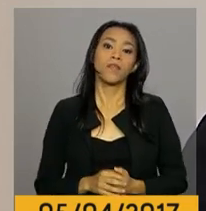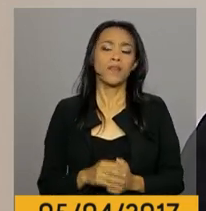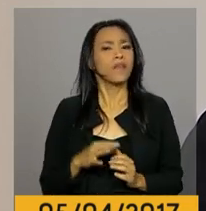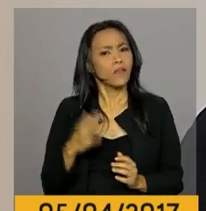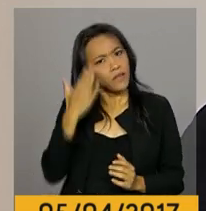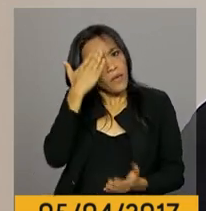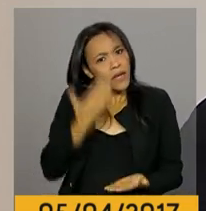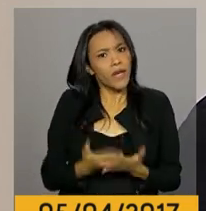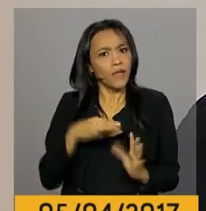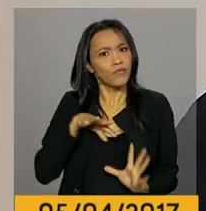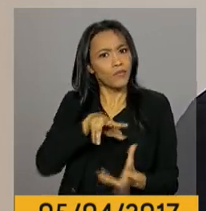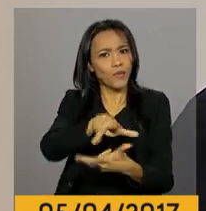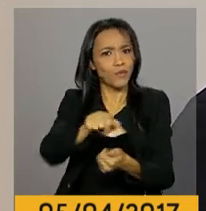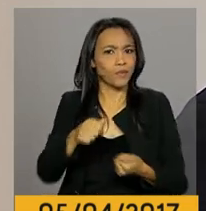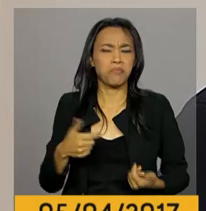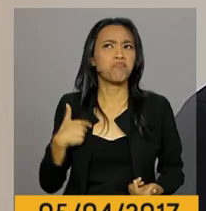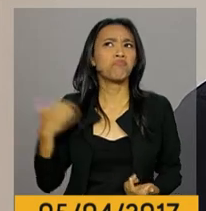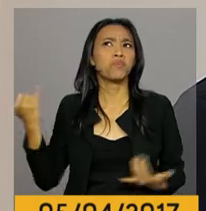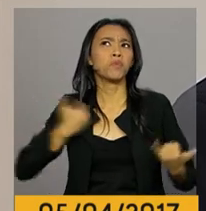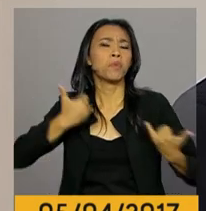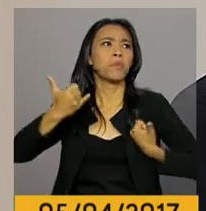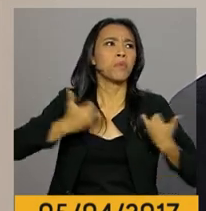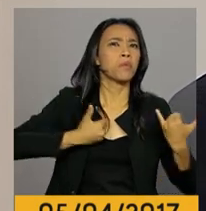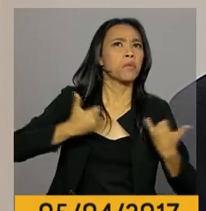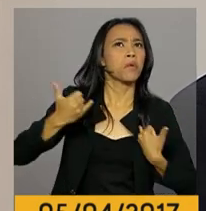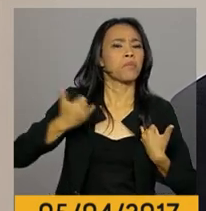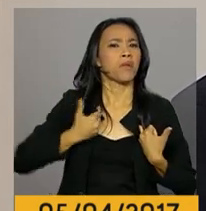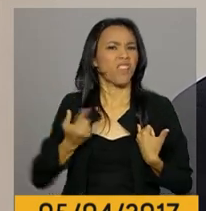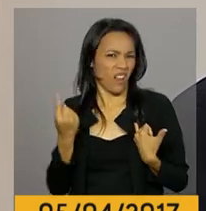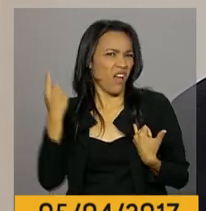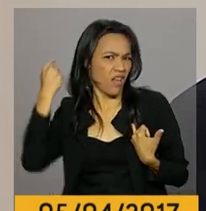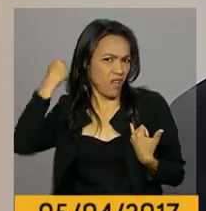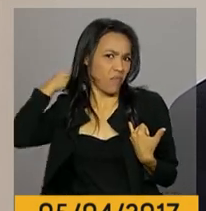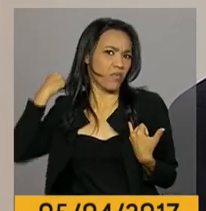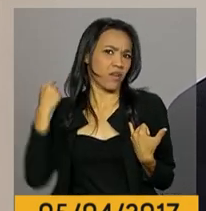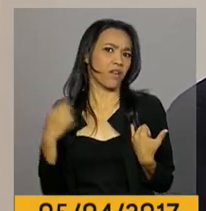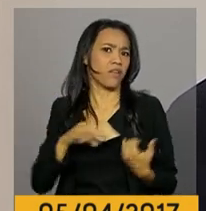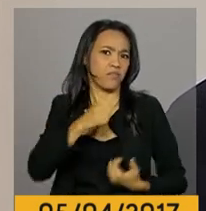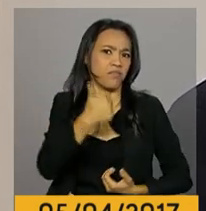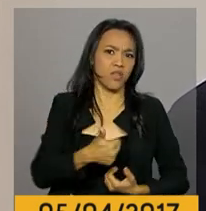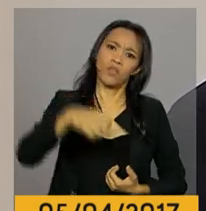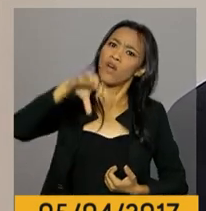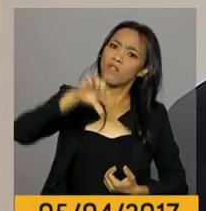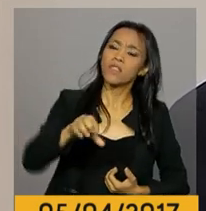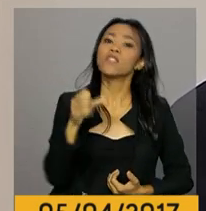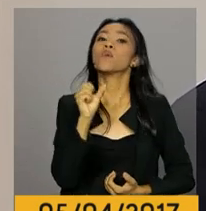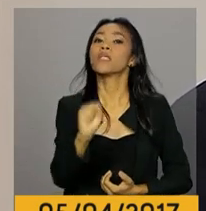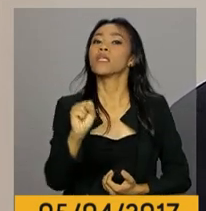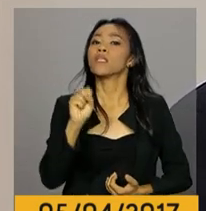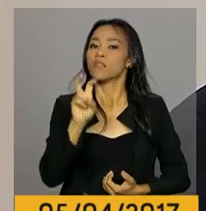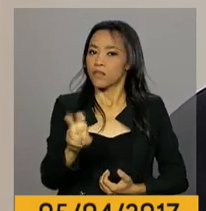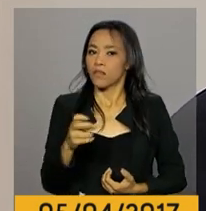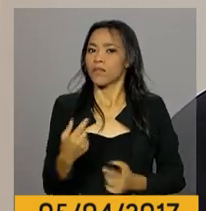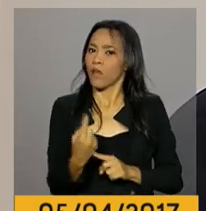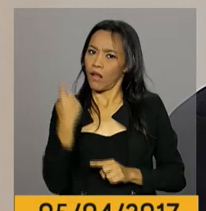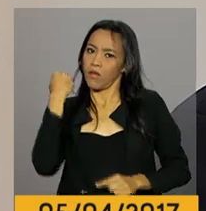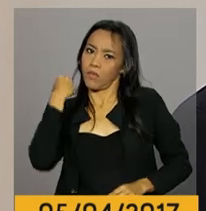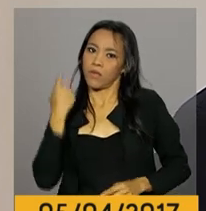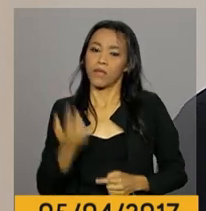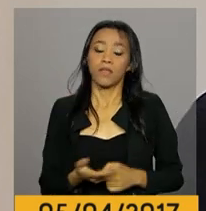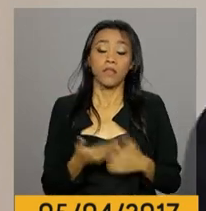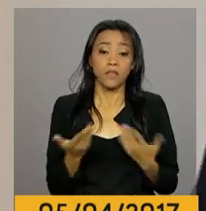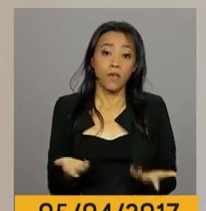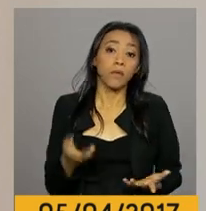no mundo não não tenho notícia de outra naquela época pelo menos em 1985 ao depois como